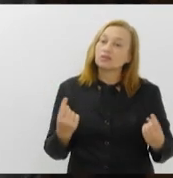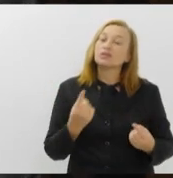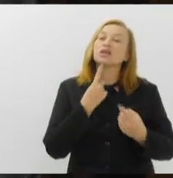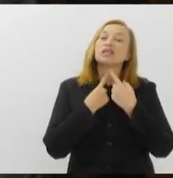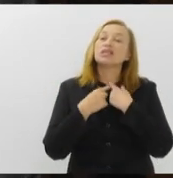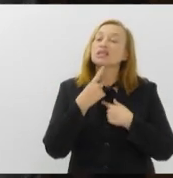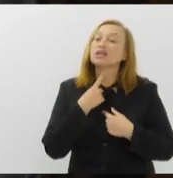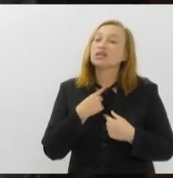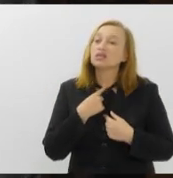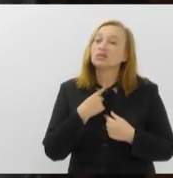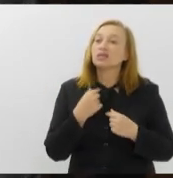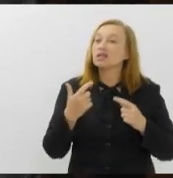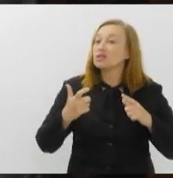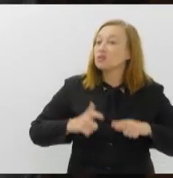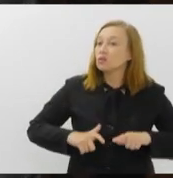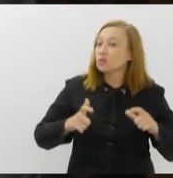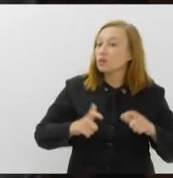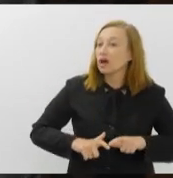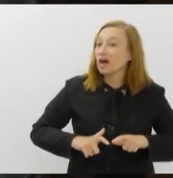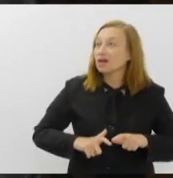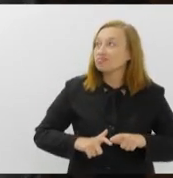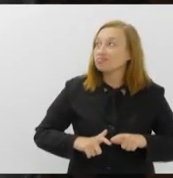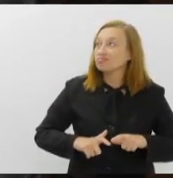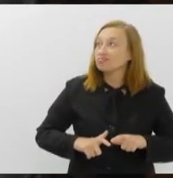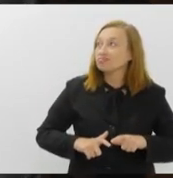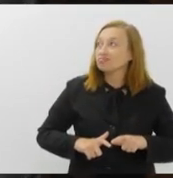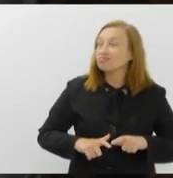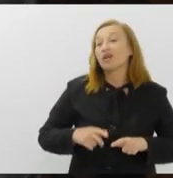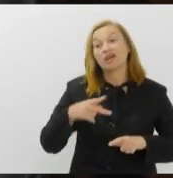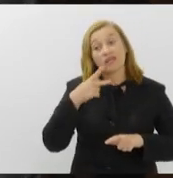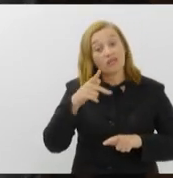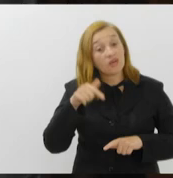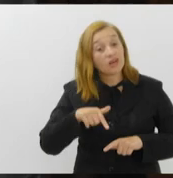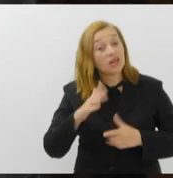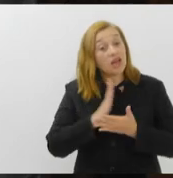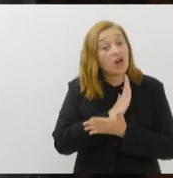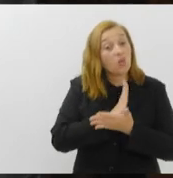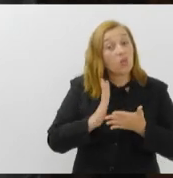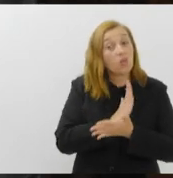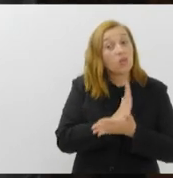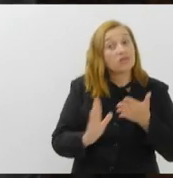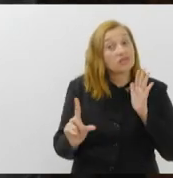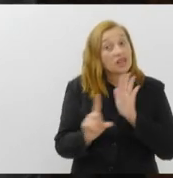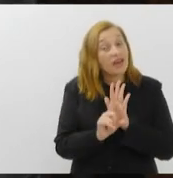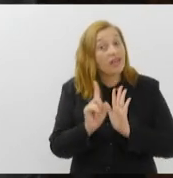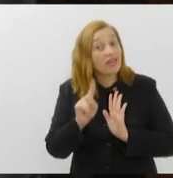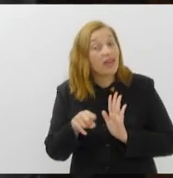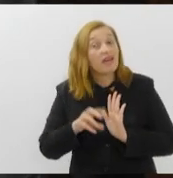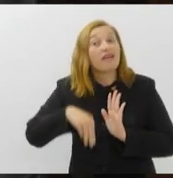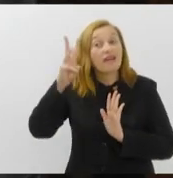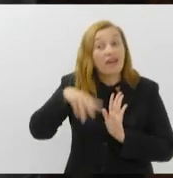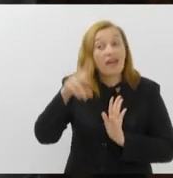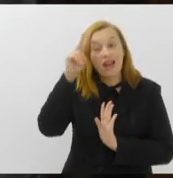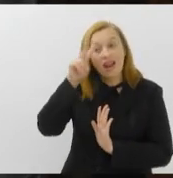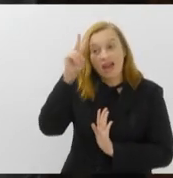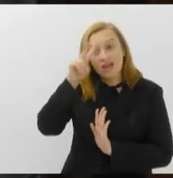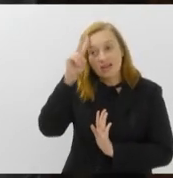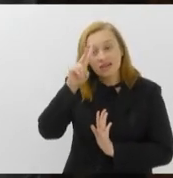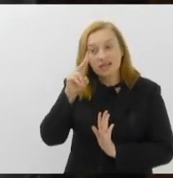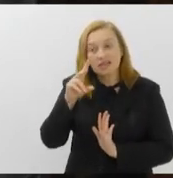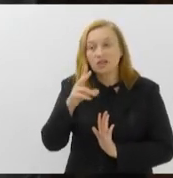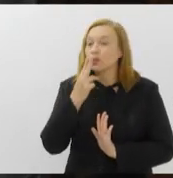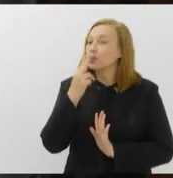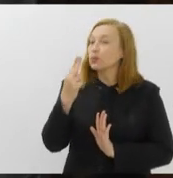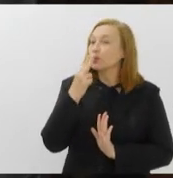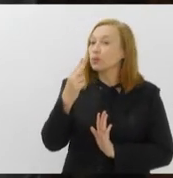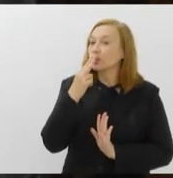é que esses passos sejam... A gente aqui falou algumas leis, né? Quem lembra aqui do cigarro, que era